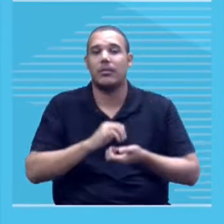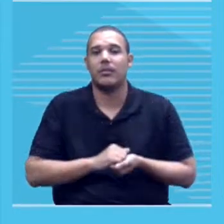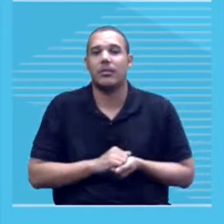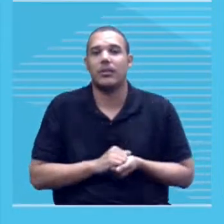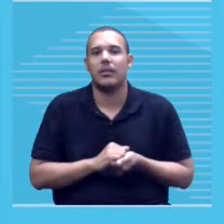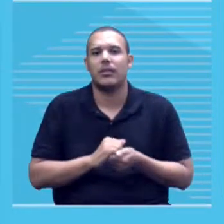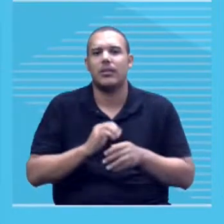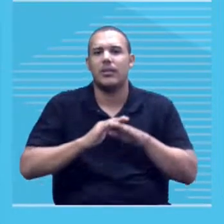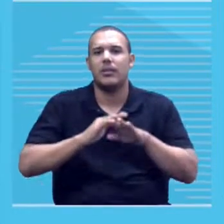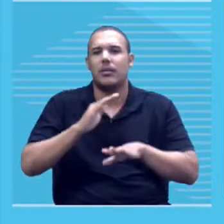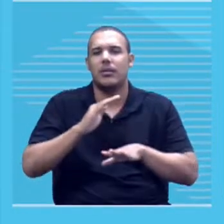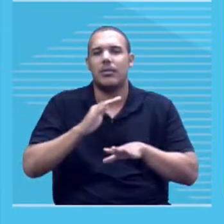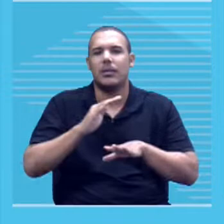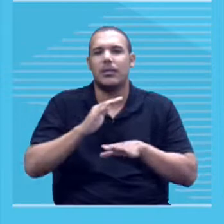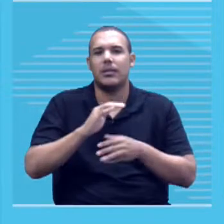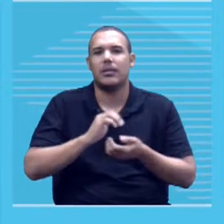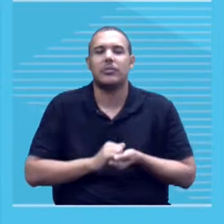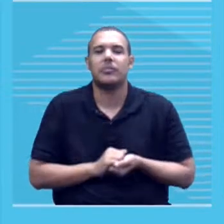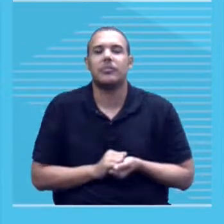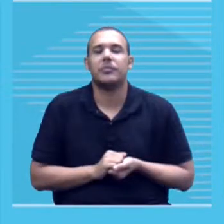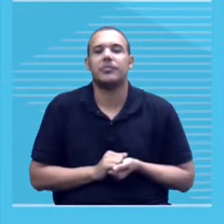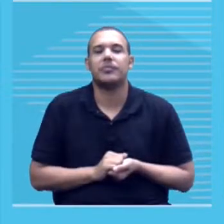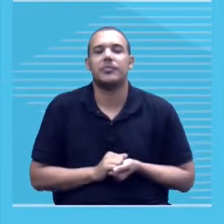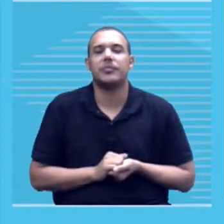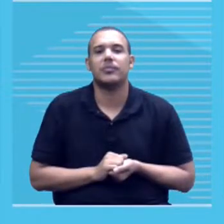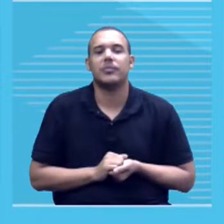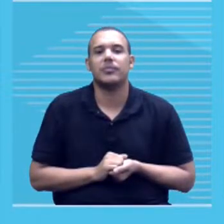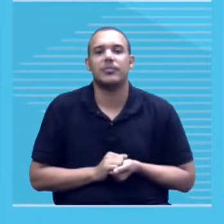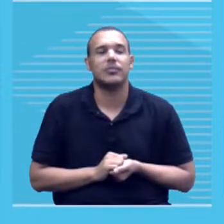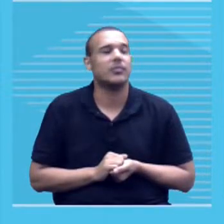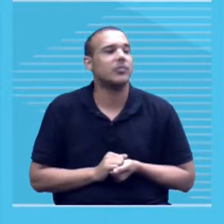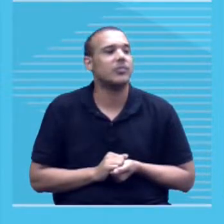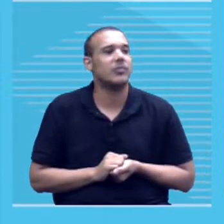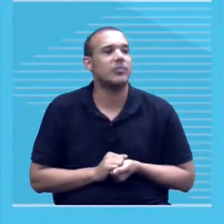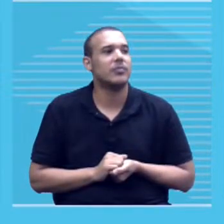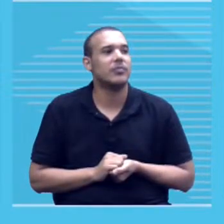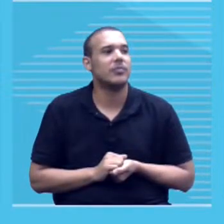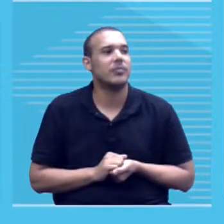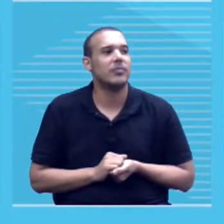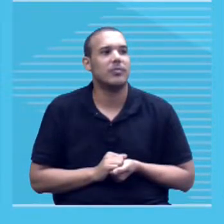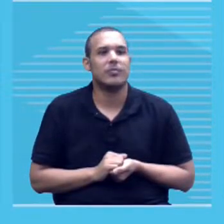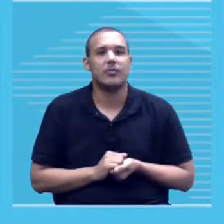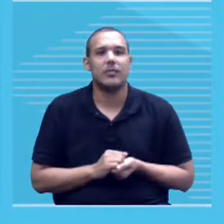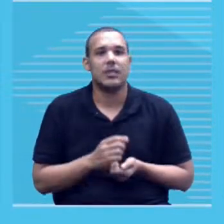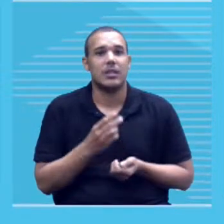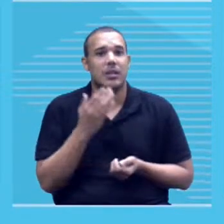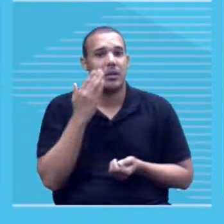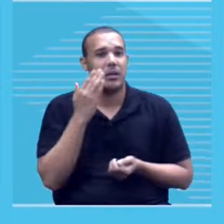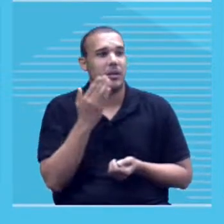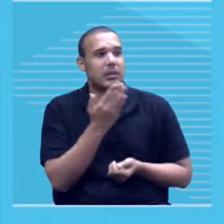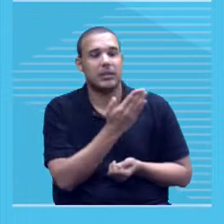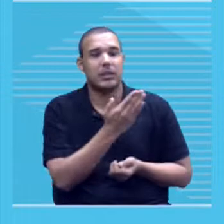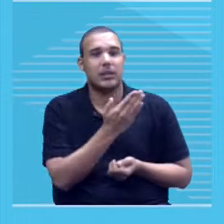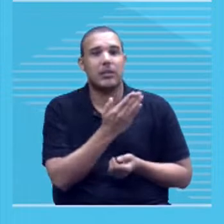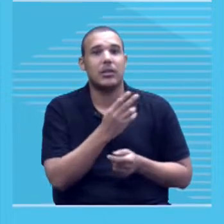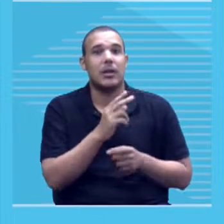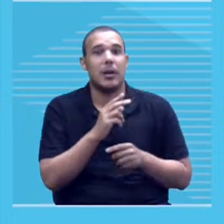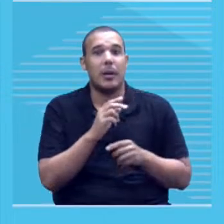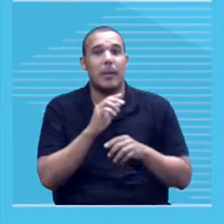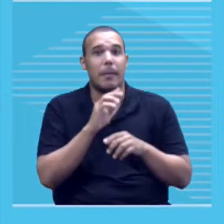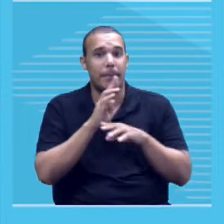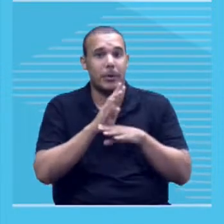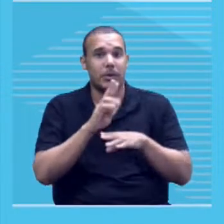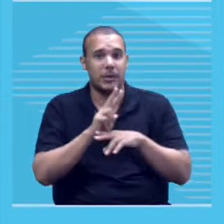valor acima do especificado nesses dispositivos de proteção. Fusível e disjuntores são coisas boas, tá bom? É proteção é coisa